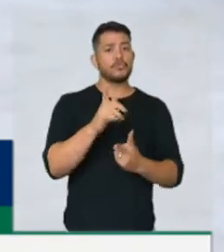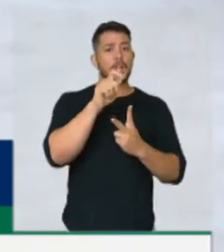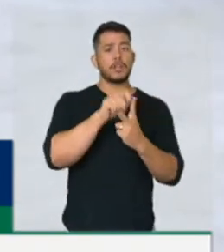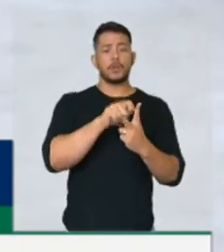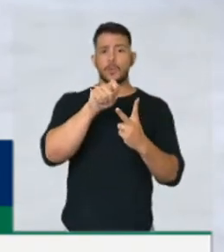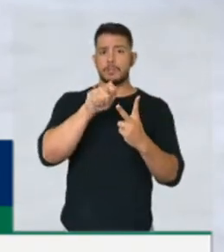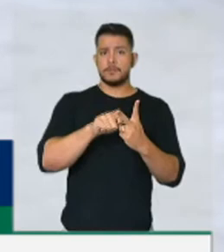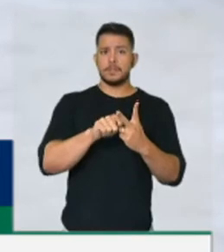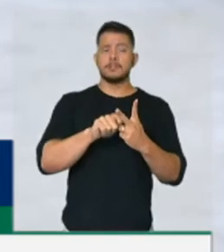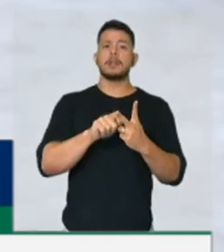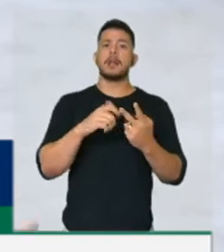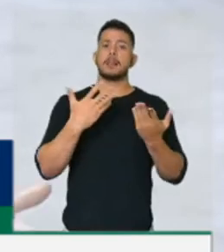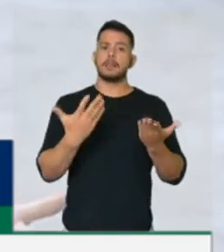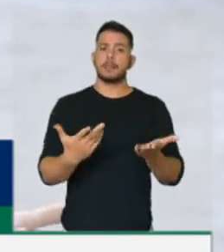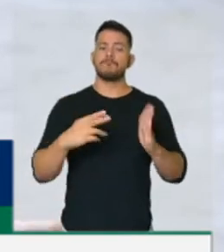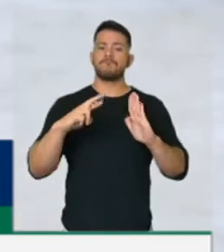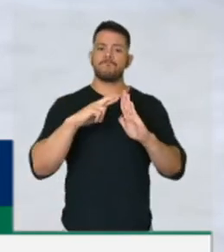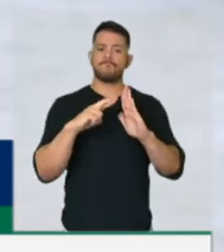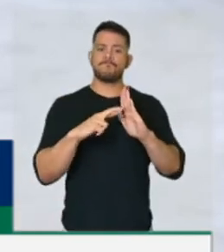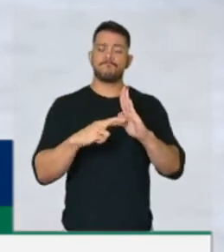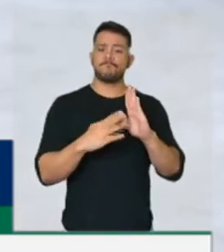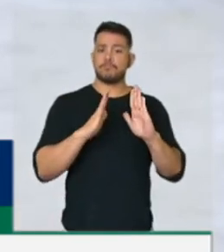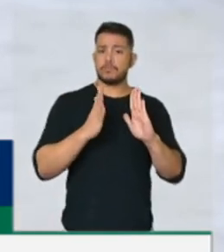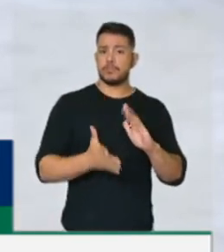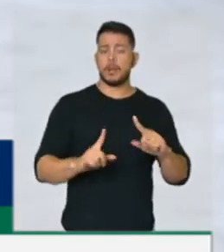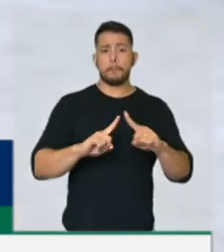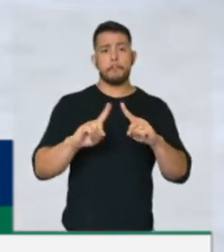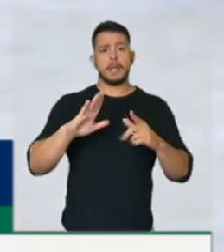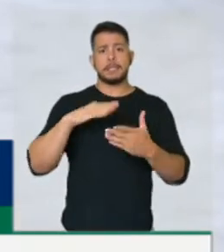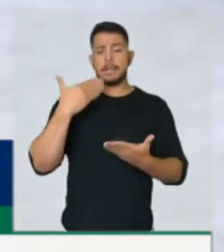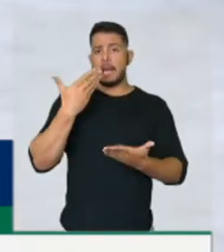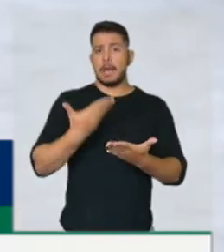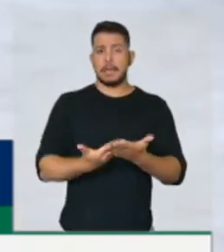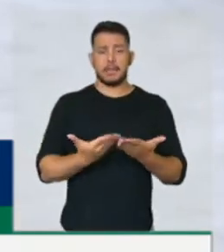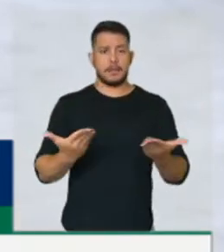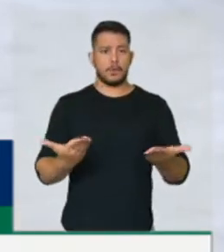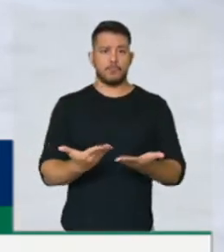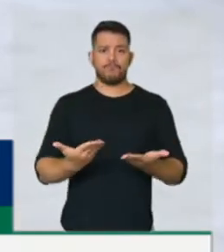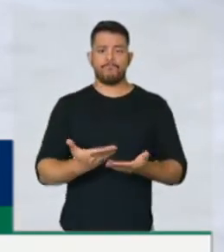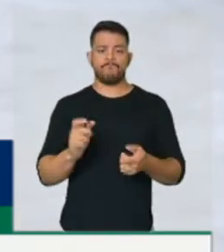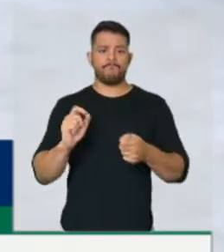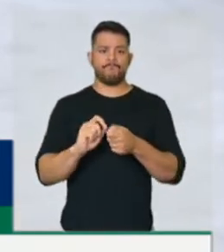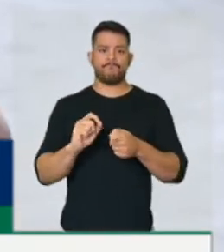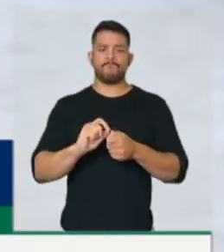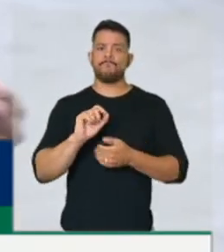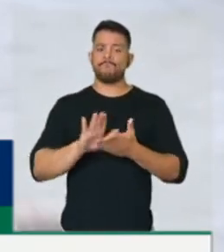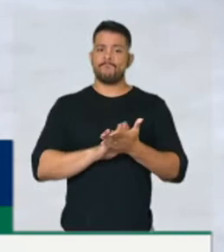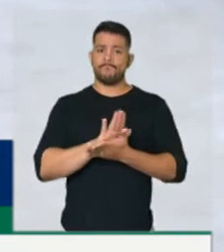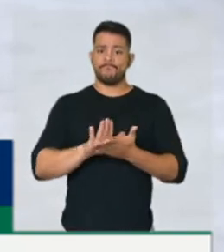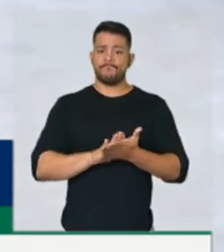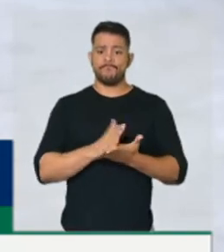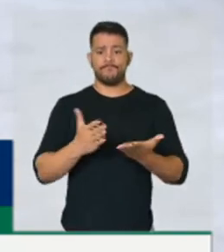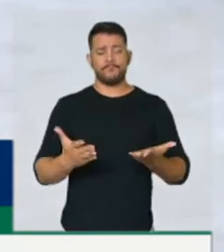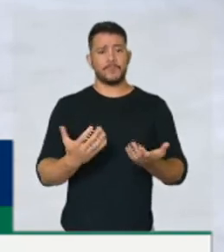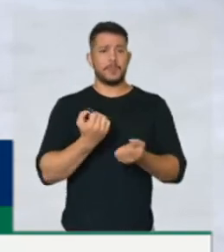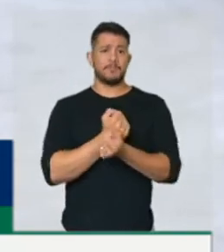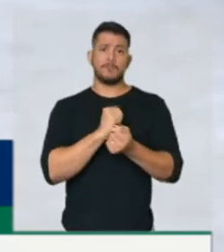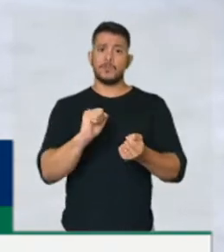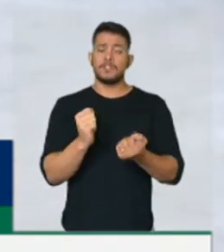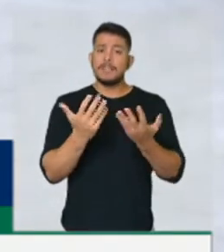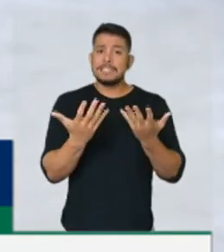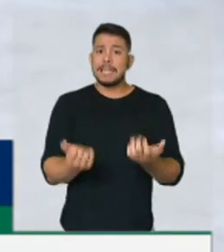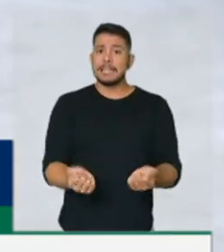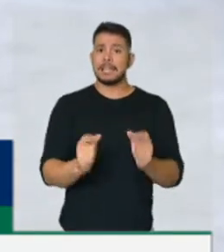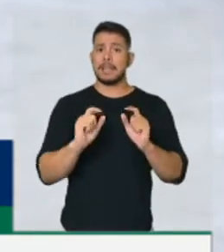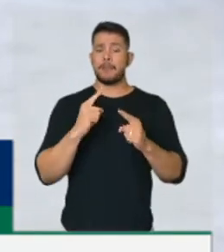recentemente regulamentaram, só que até o momento nenhuma ação foi efetivada. E é inadmissível, no momento em que